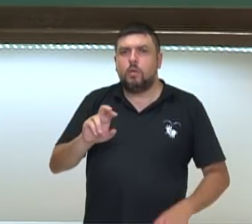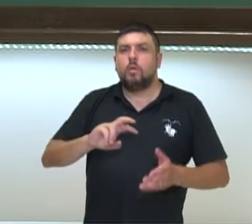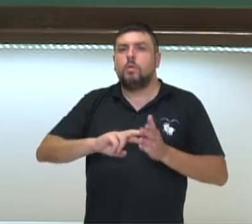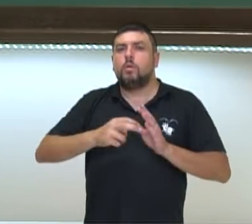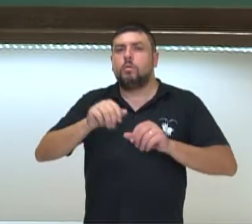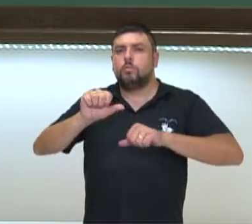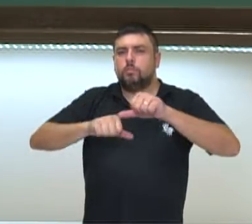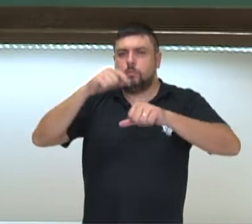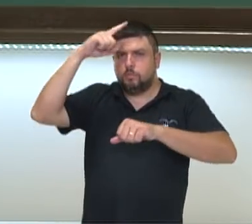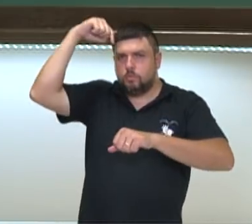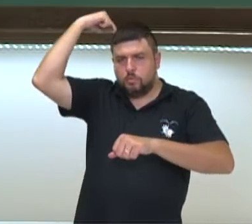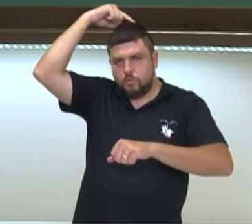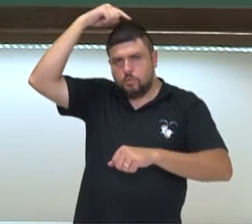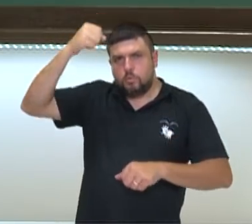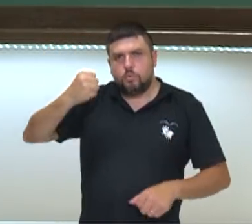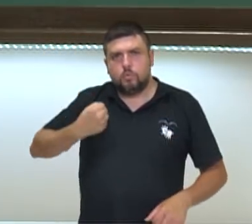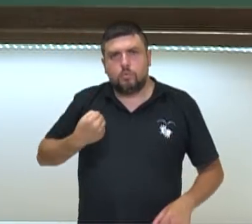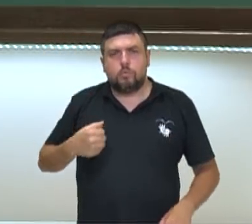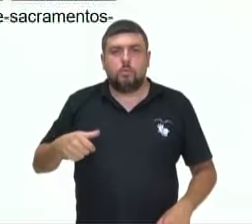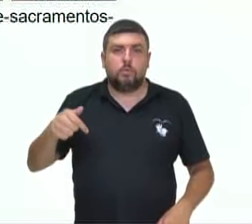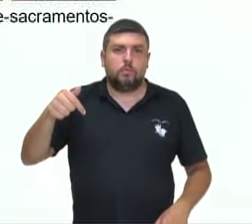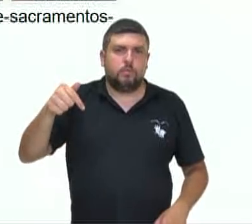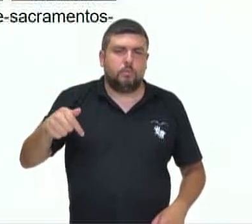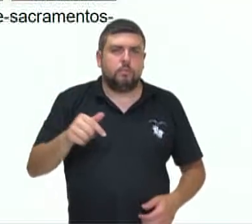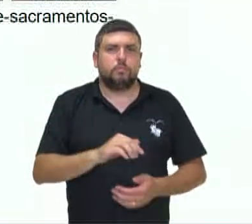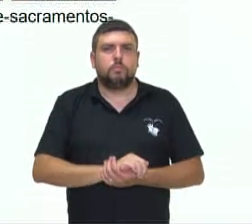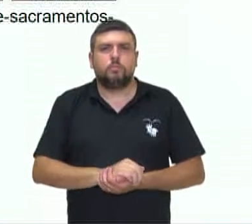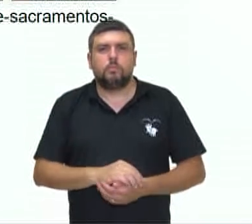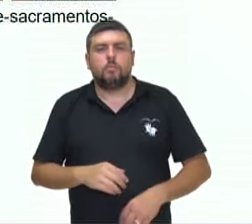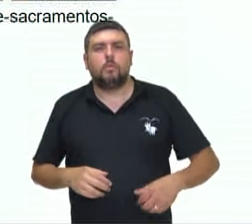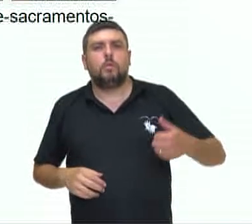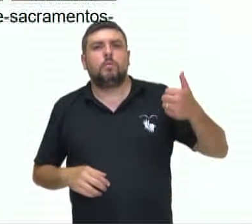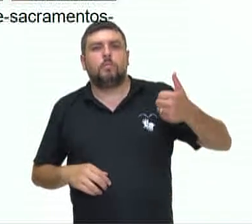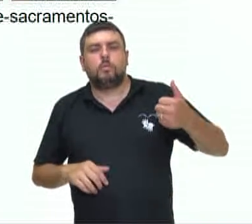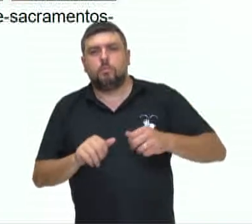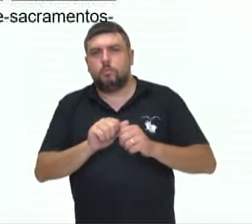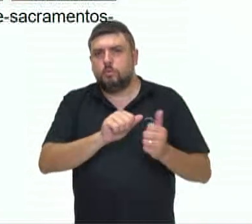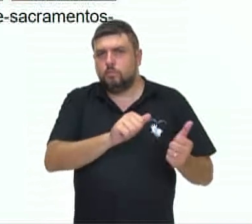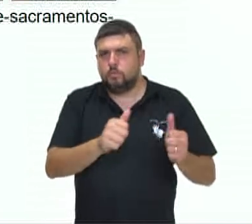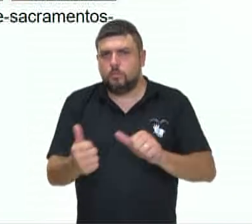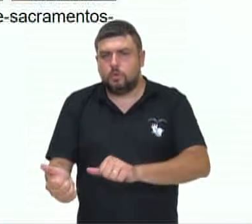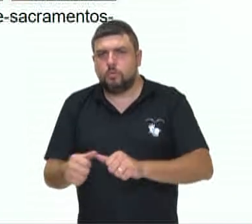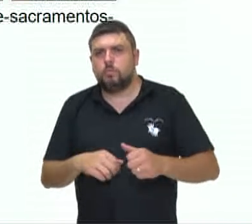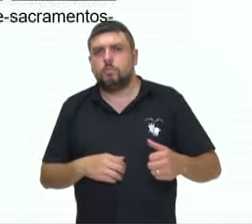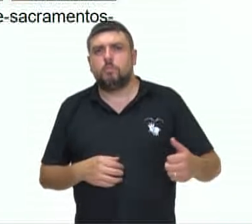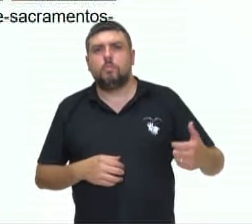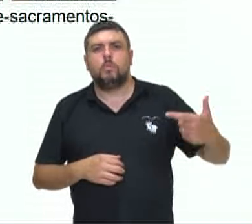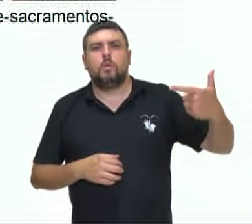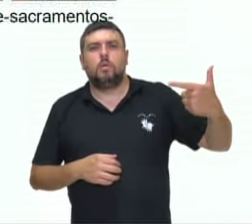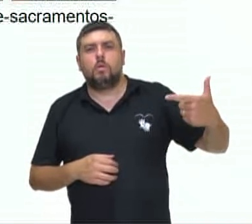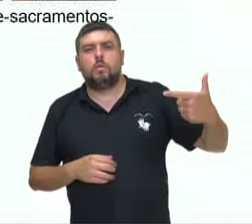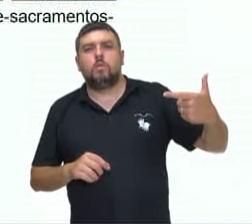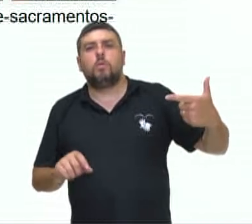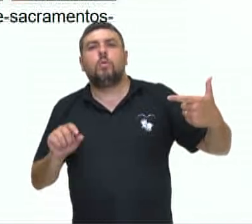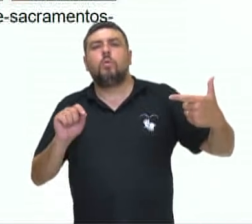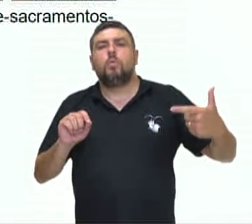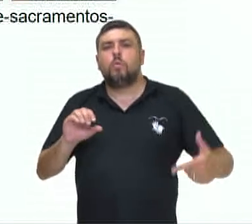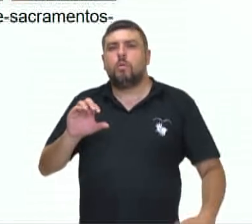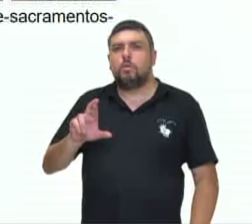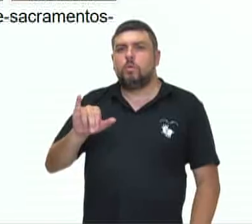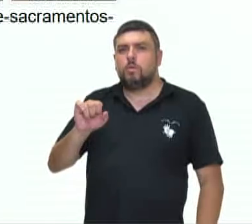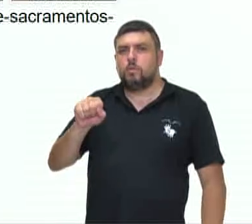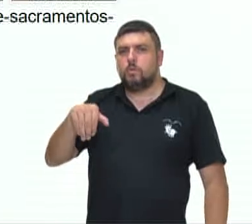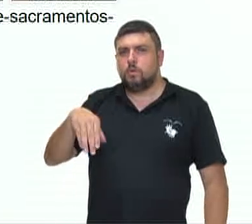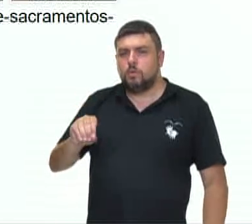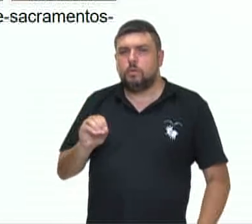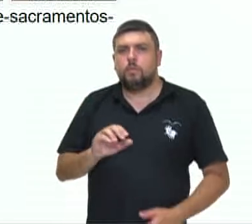no número de 7, como podemos ver na ilustração. O primeiro é o batismo, o segundo é confirmação ou crisma, a pessoa estuda, faz